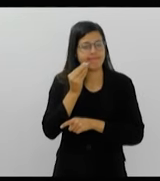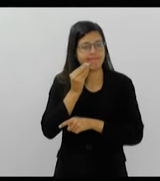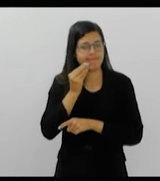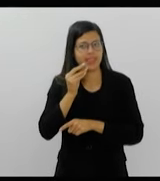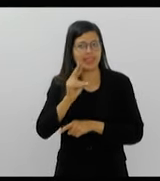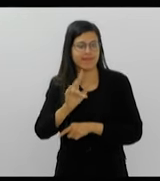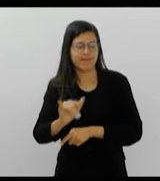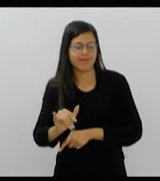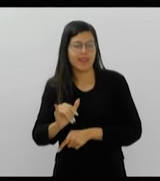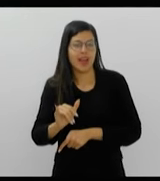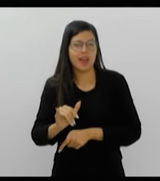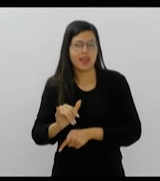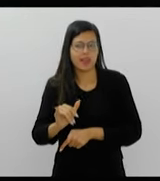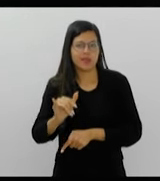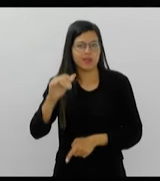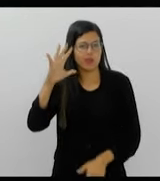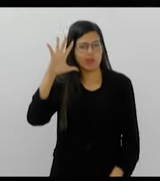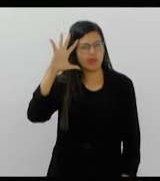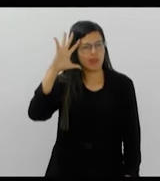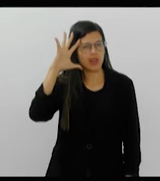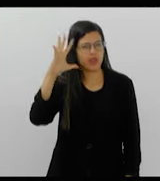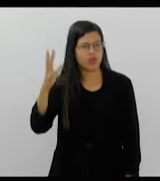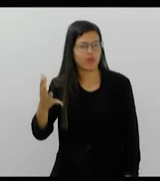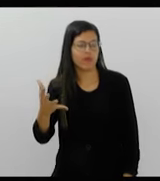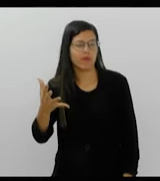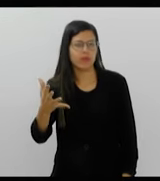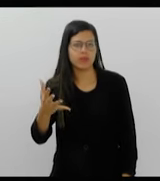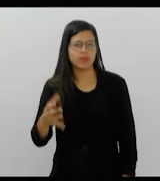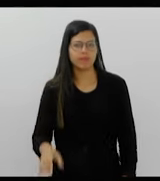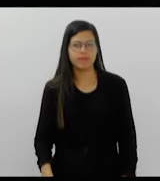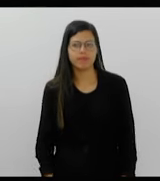algum caminho de